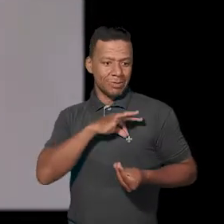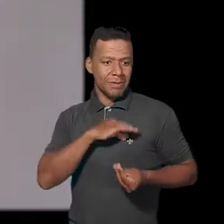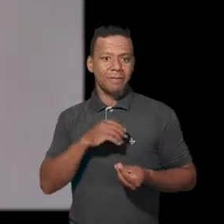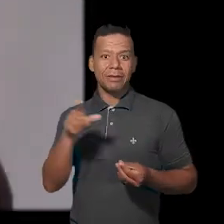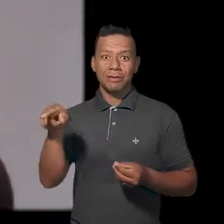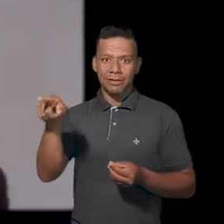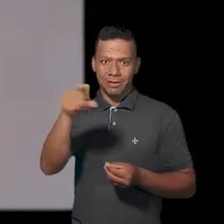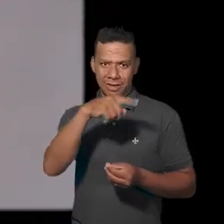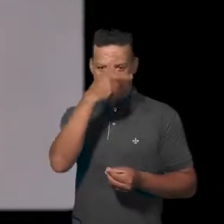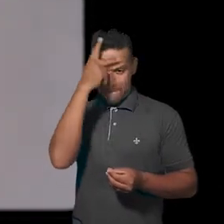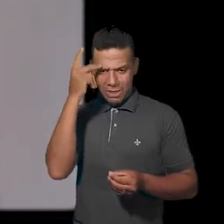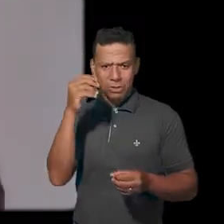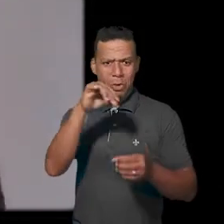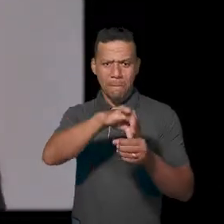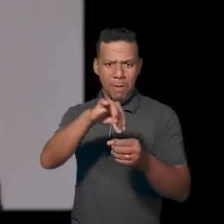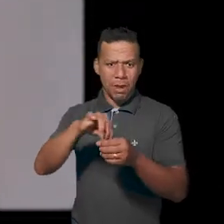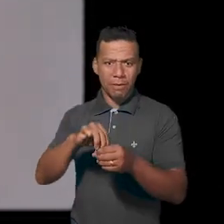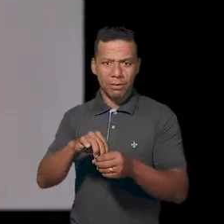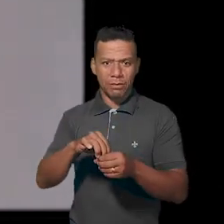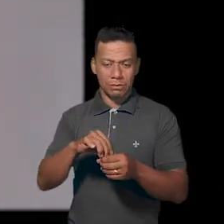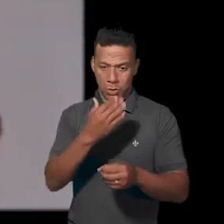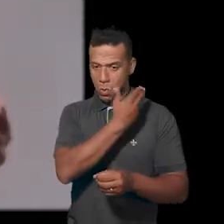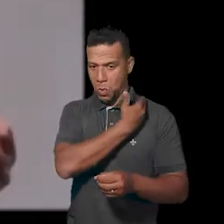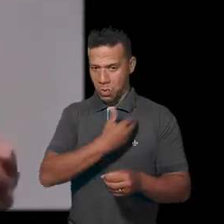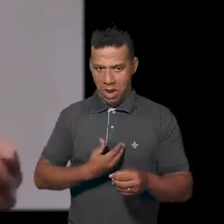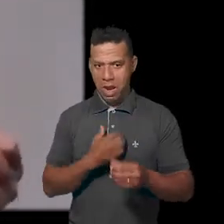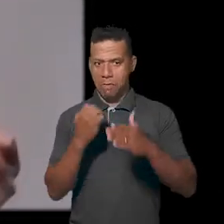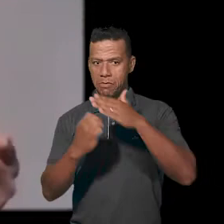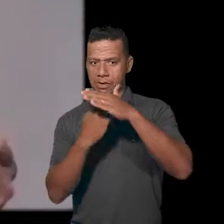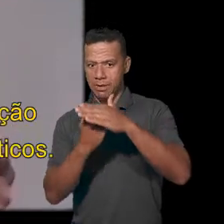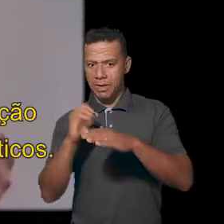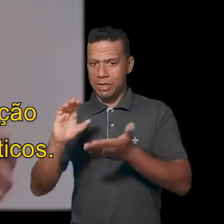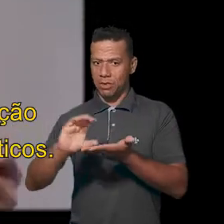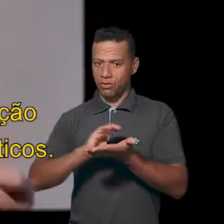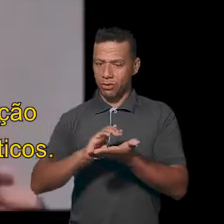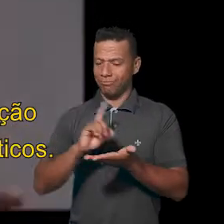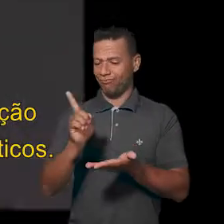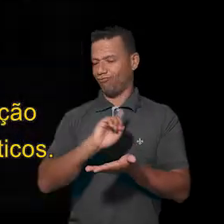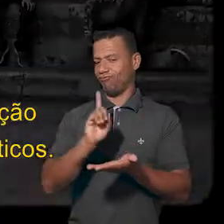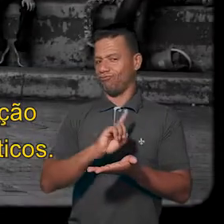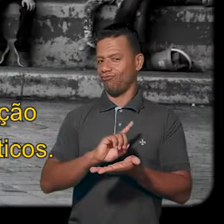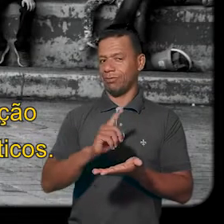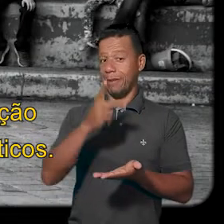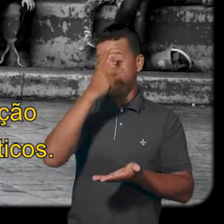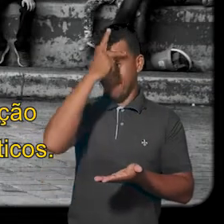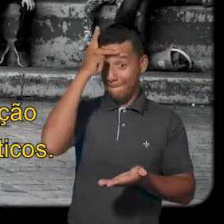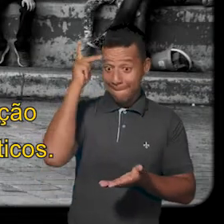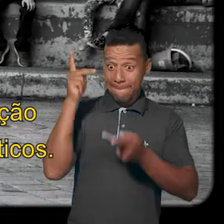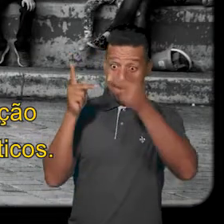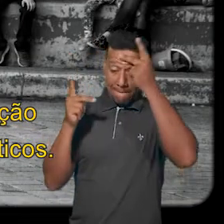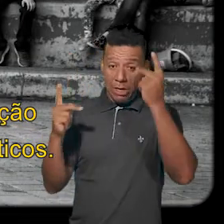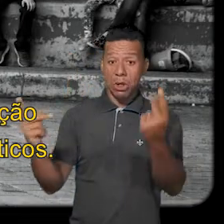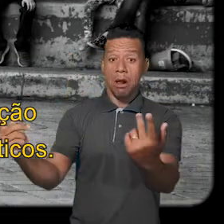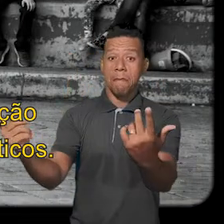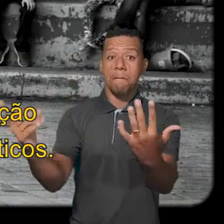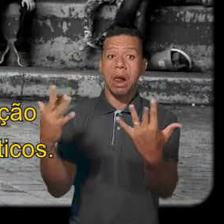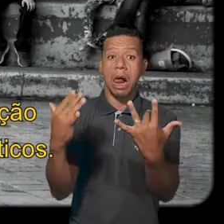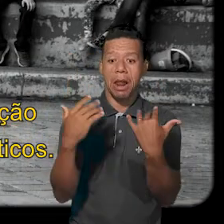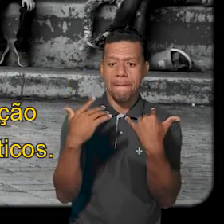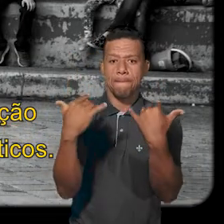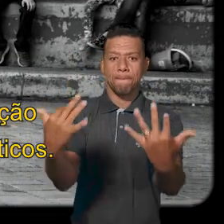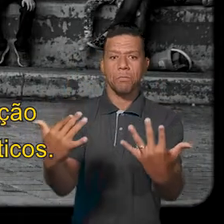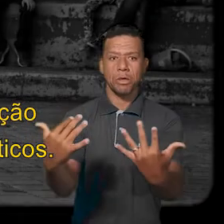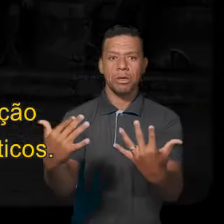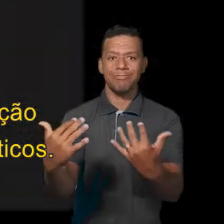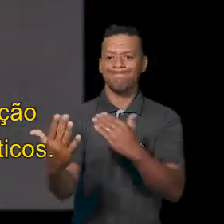das pessoas, mas não era uma empresa que contratava, não era o poder público que contratava. A gente sempre teve um alcance maior da